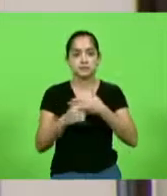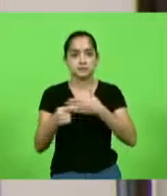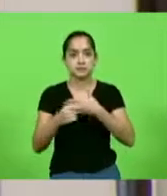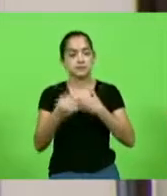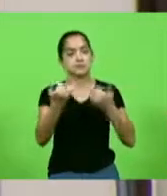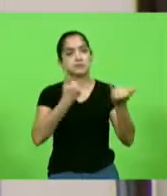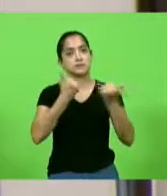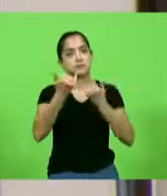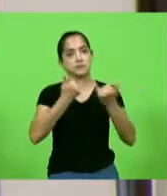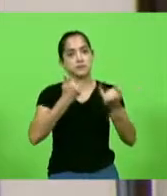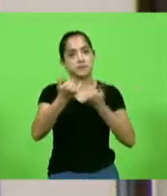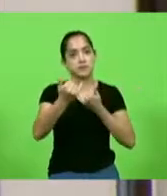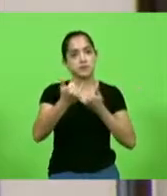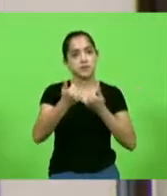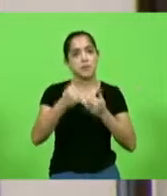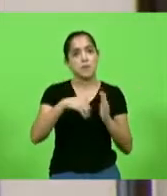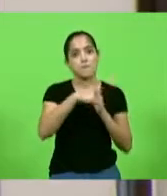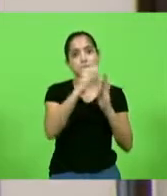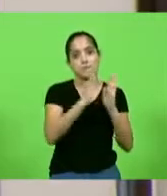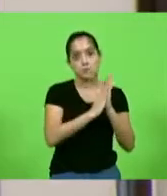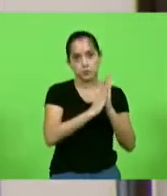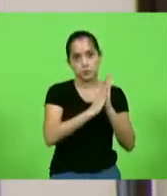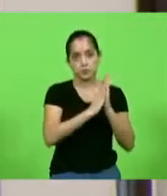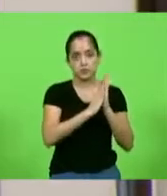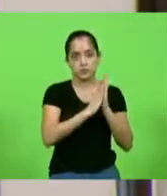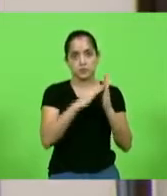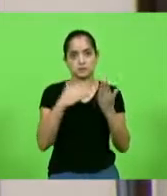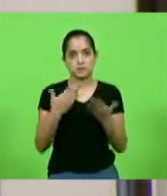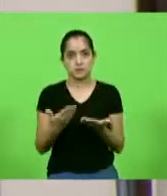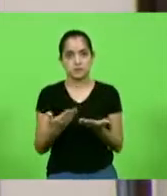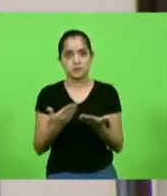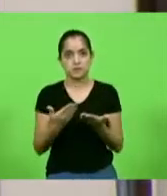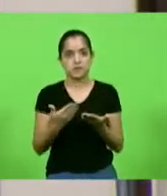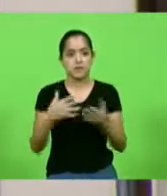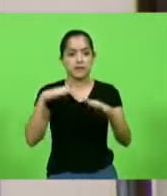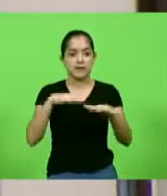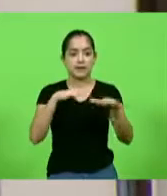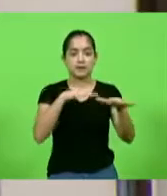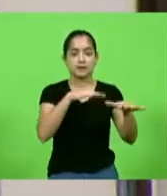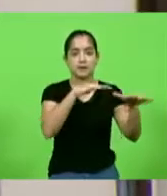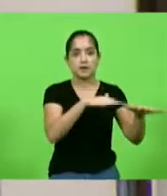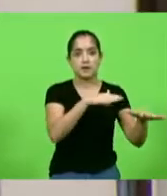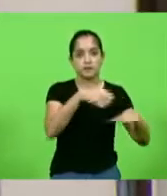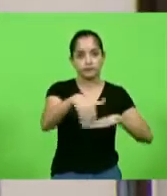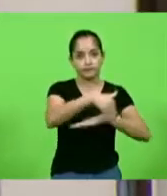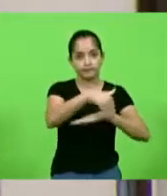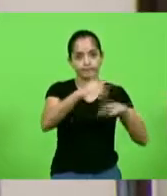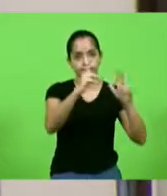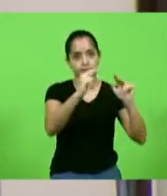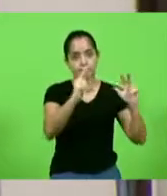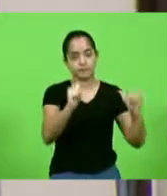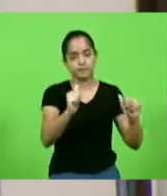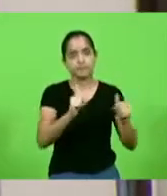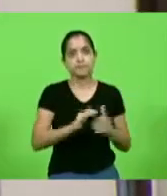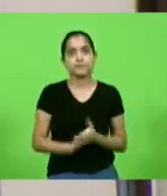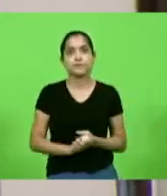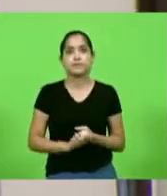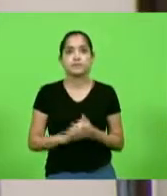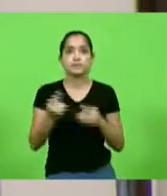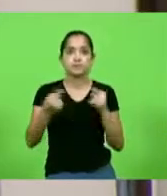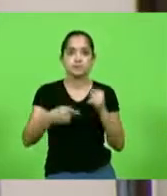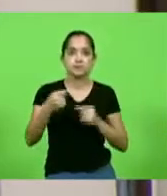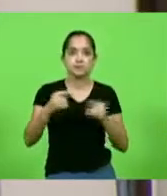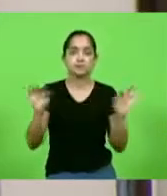informações acerca de multas aplicadas em carreata pelas ruas da cidade de Florianópolis. Em discussão.